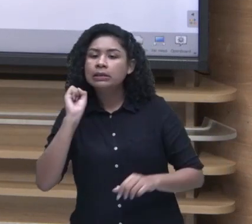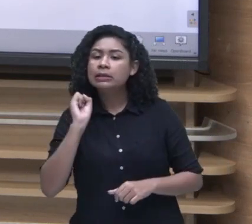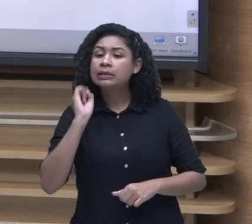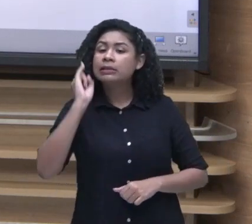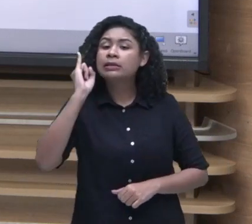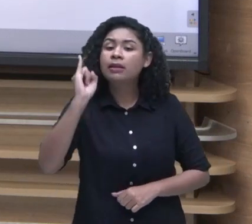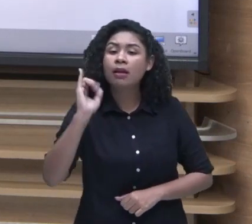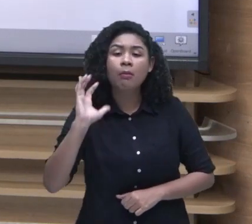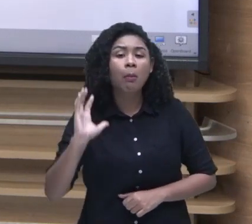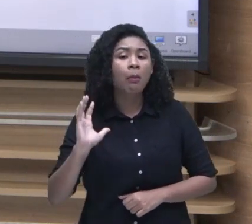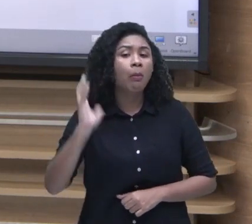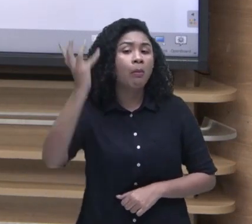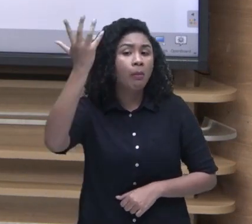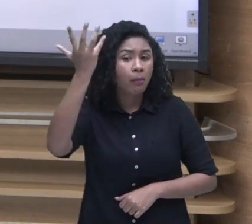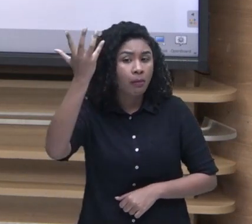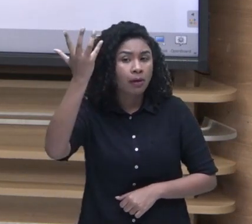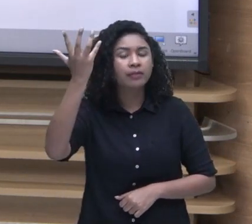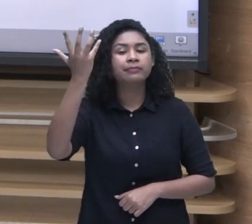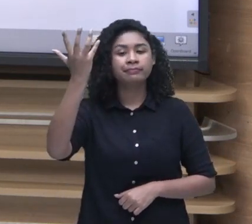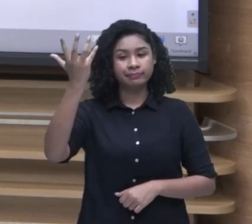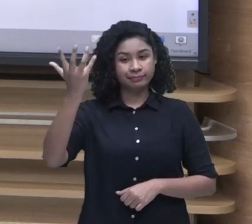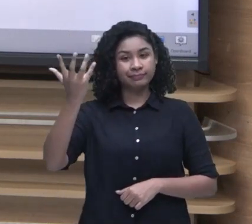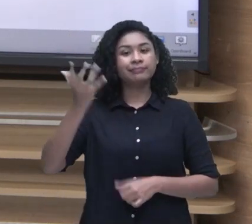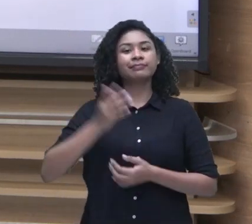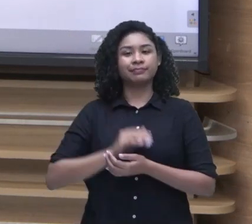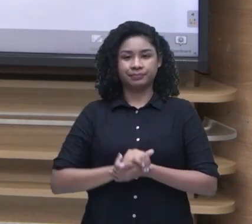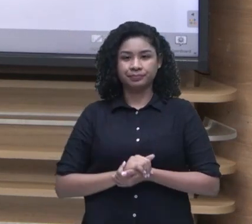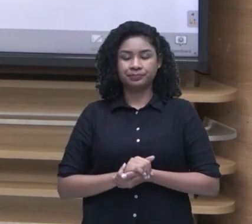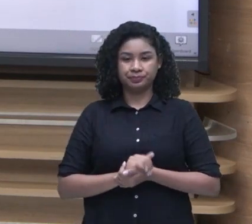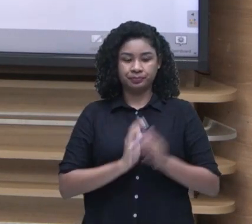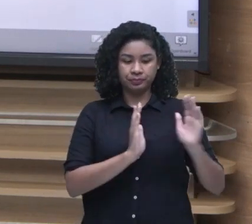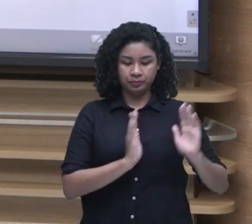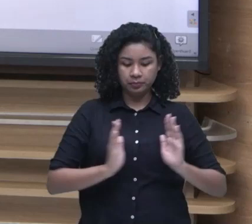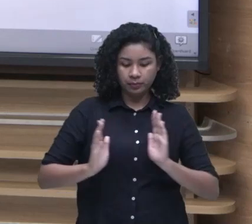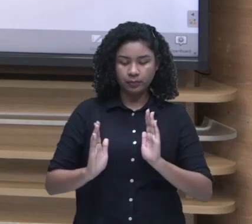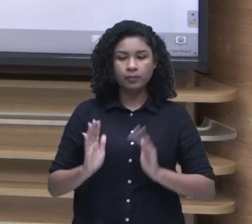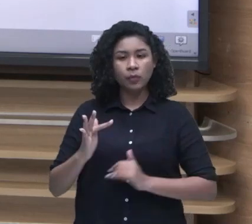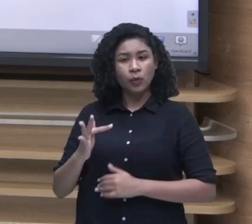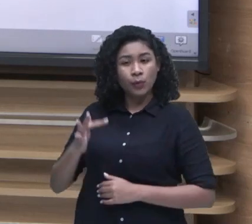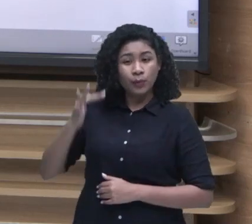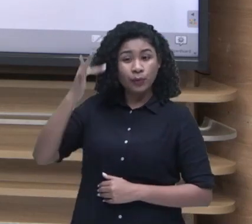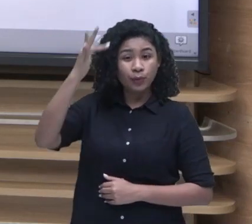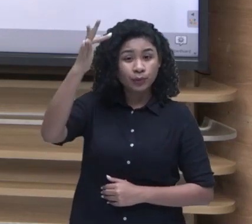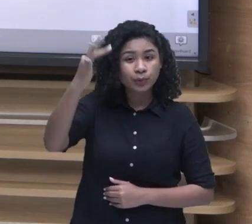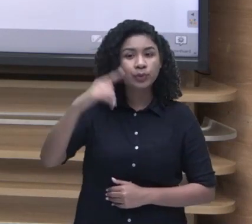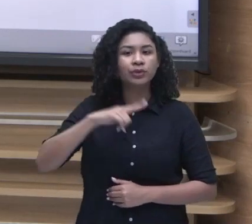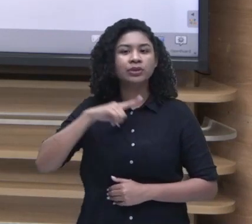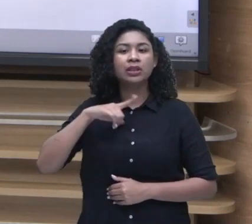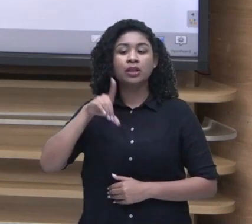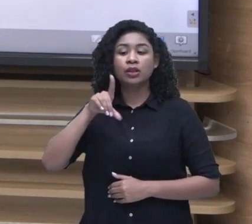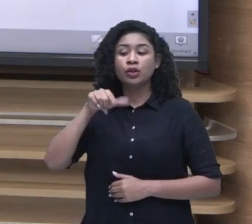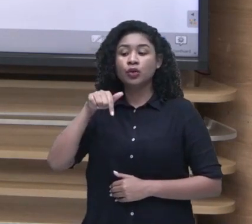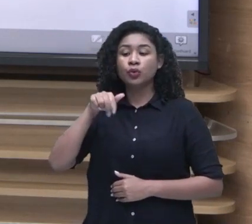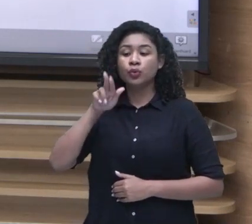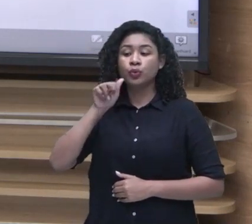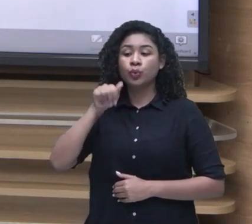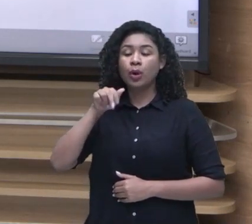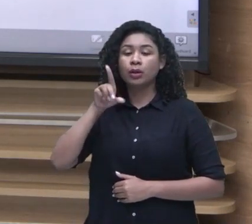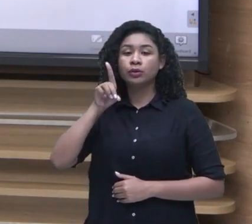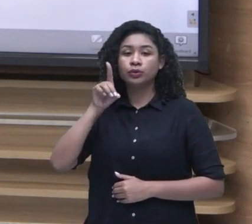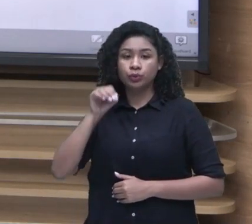né? Se eles cantassem. O futuro, veja que tem quando eu